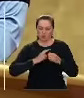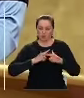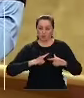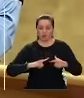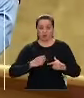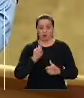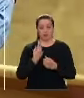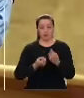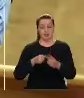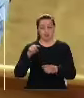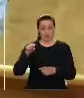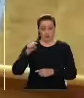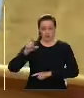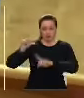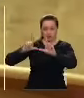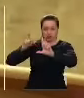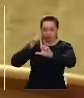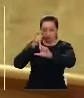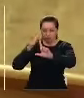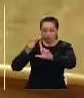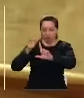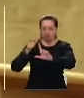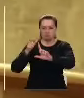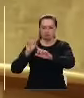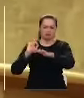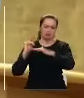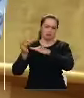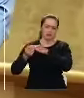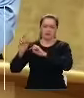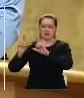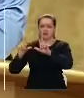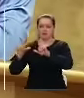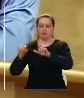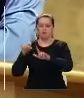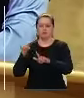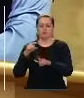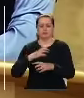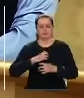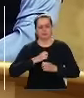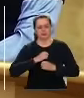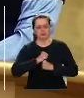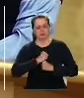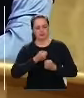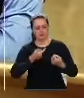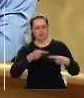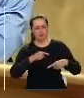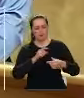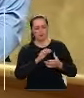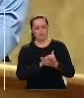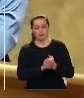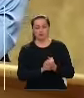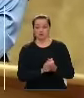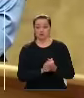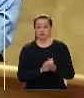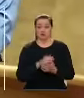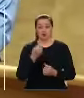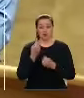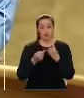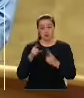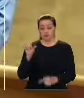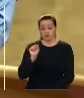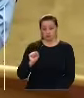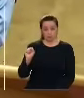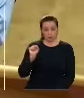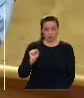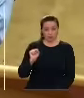assistindo, está magoado com seu marido, magoada com seu marido, magoado com a sua esposa, com a pessoa amada. De repente você é um solteiro, você nem tem